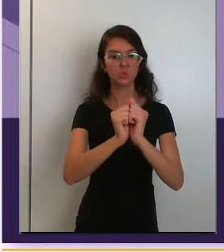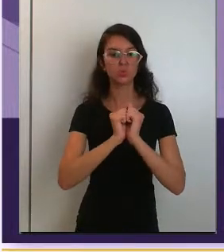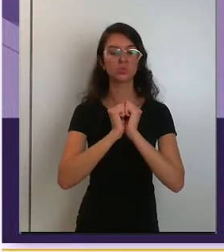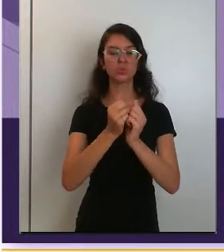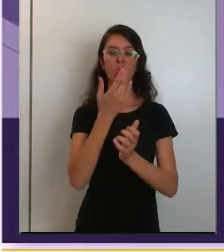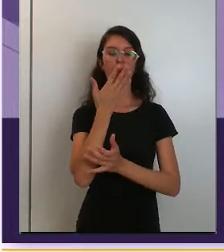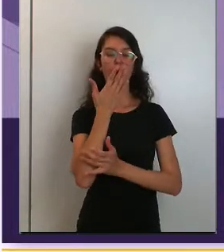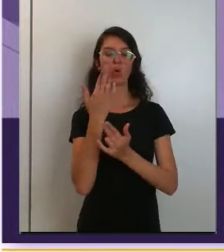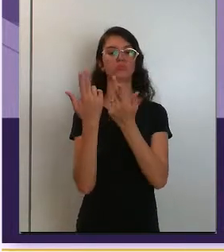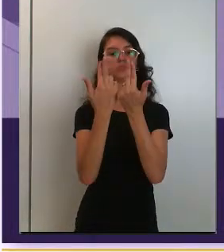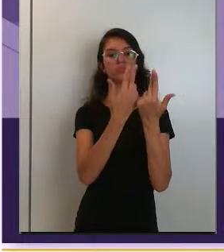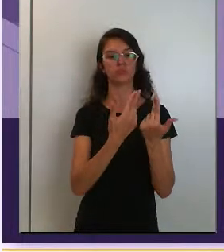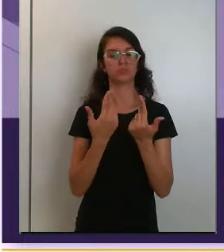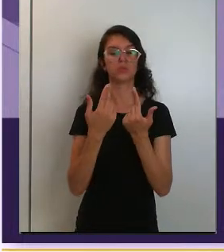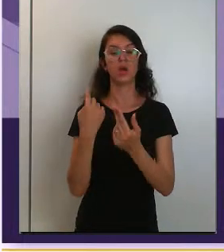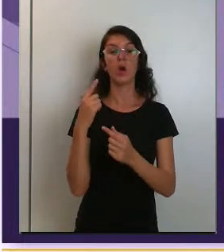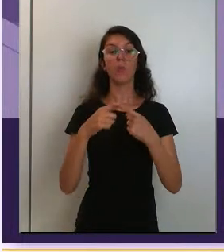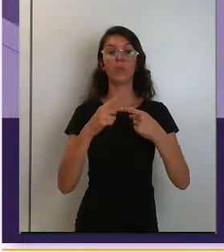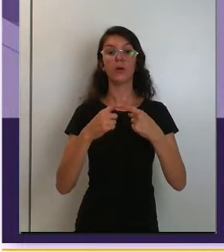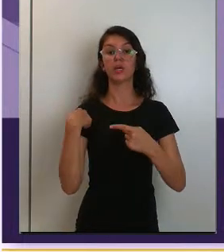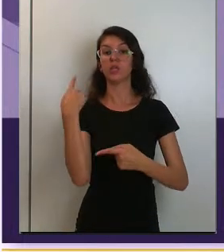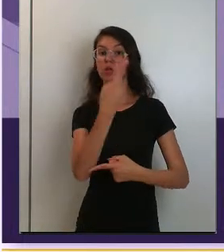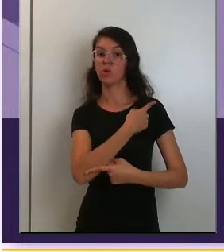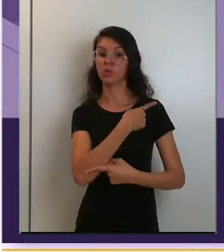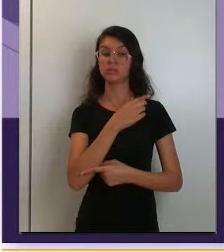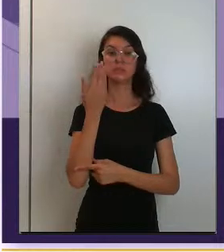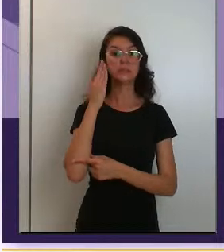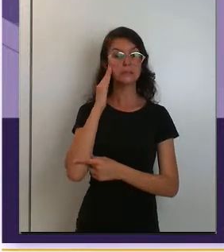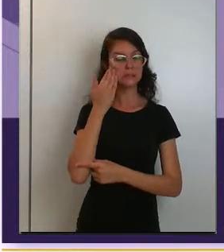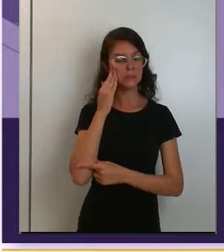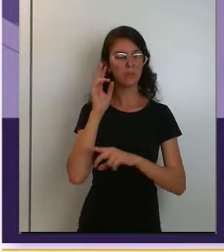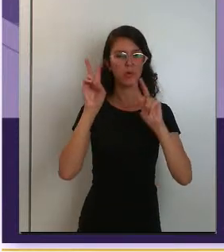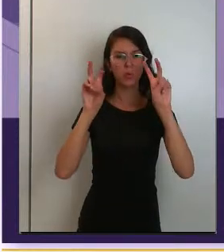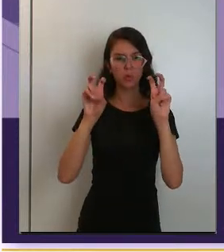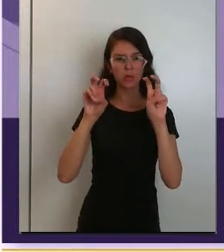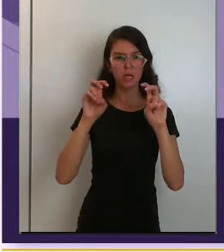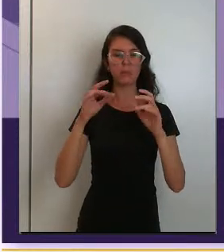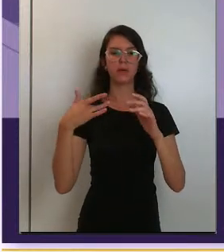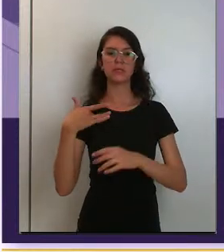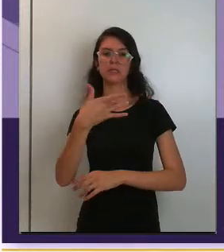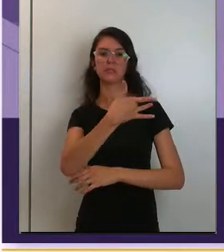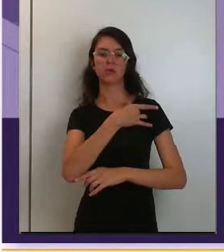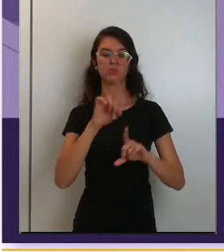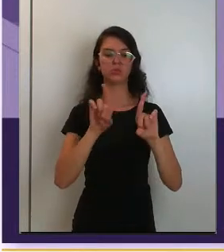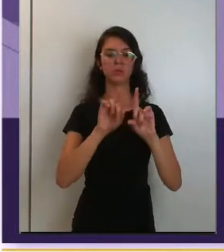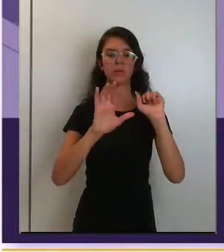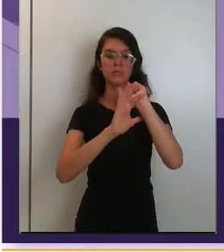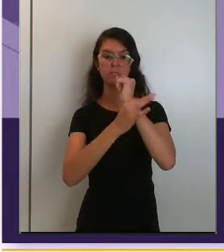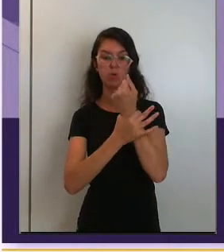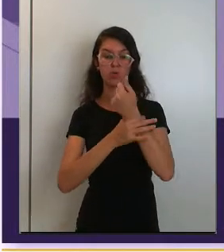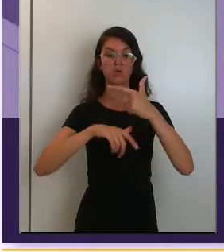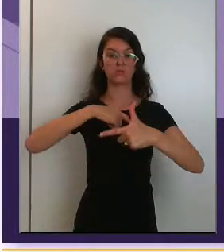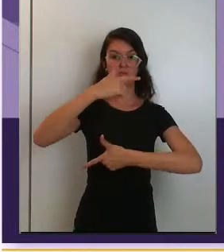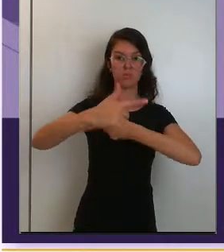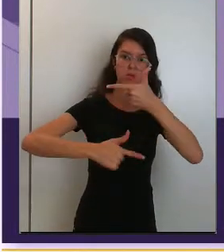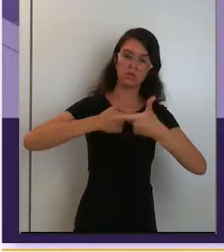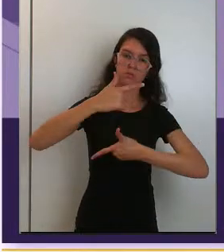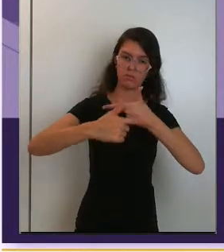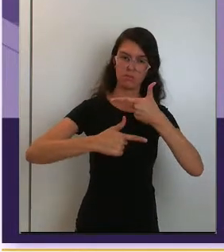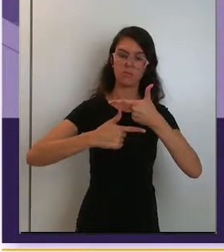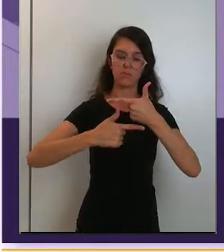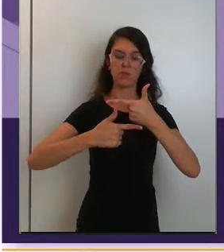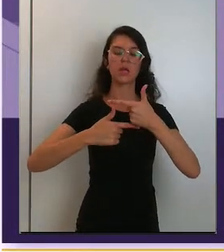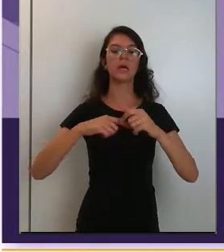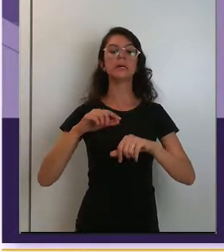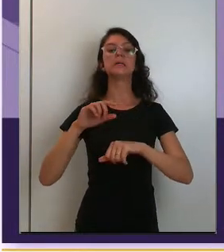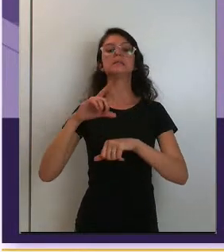porque entendemos que a questão da saúde e segurança no trabalho é uma questão